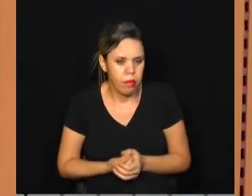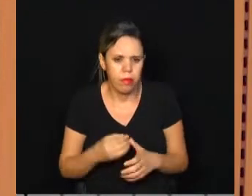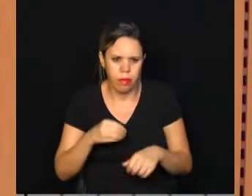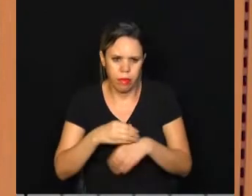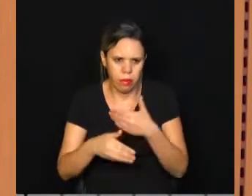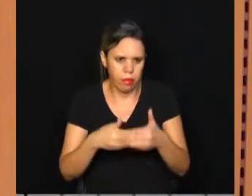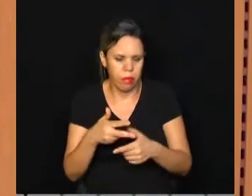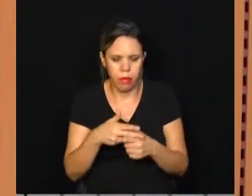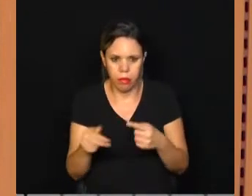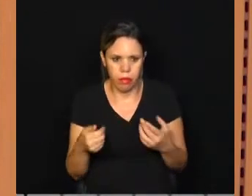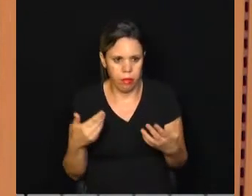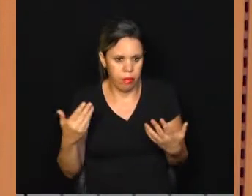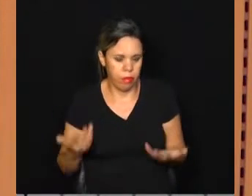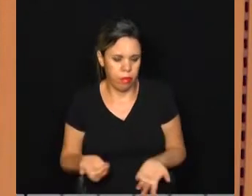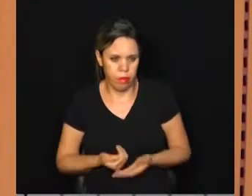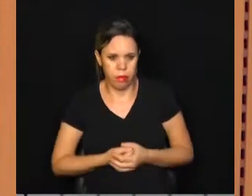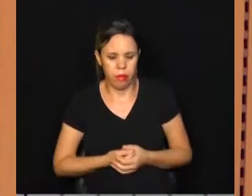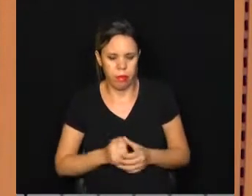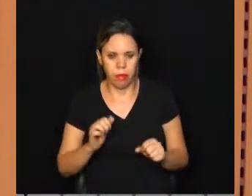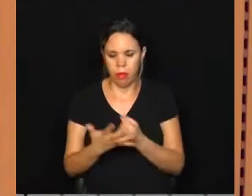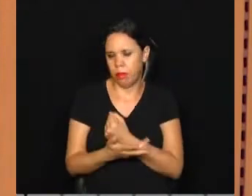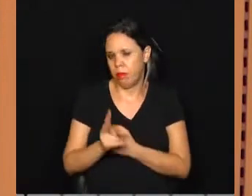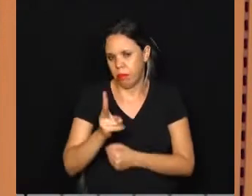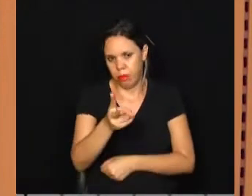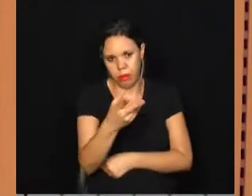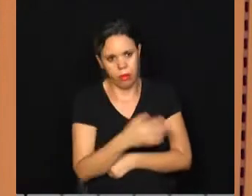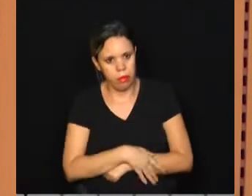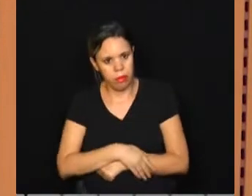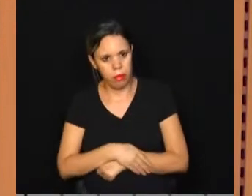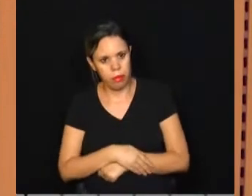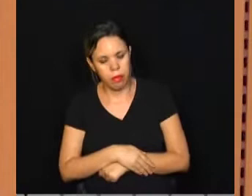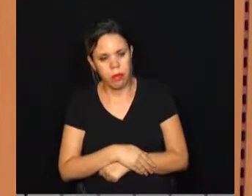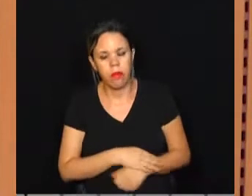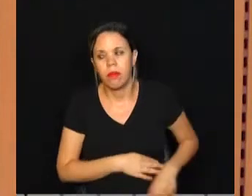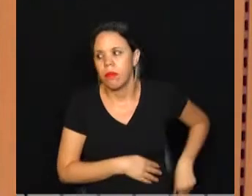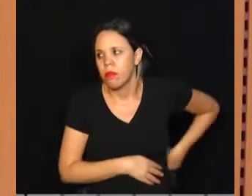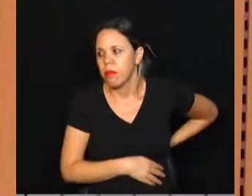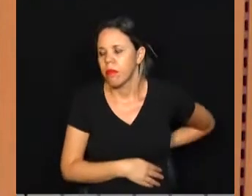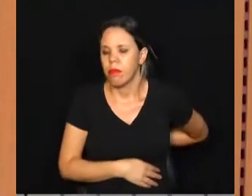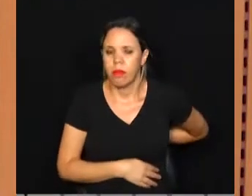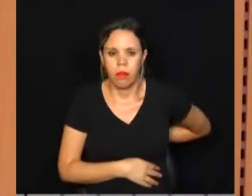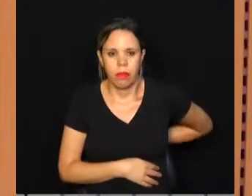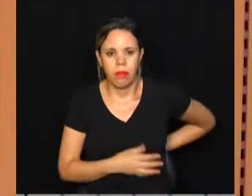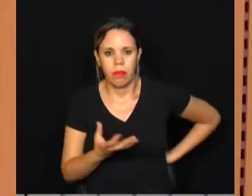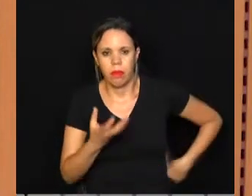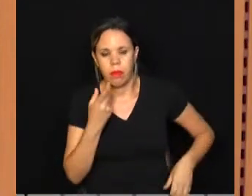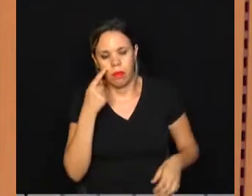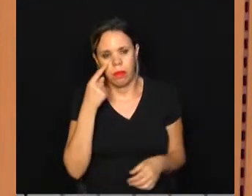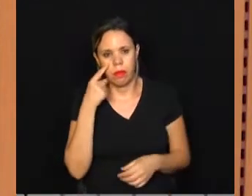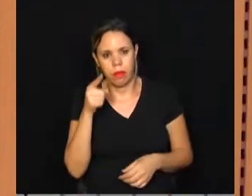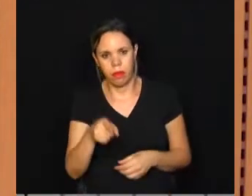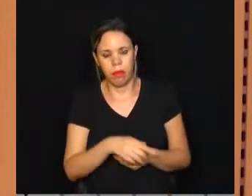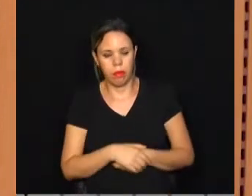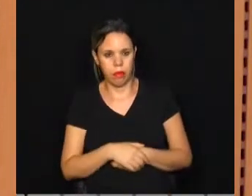passaram e a pandemia continua. Então eu queria ver nessa